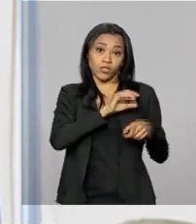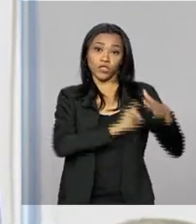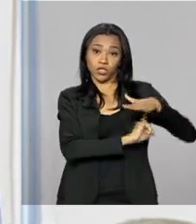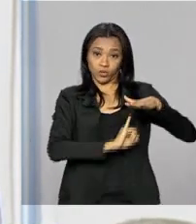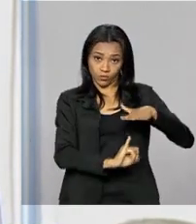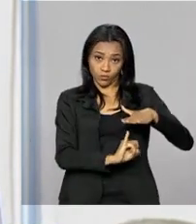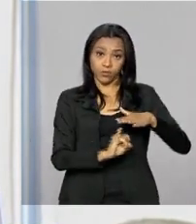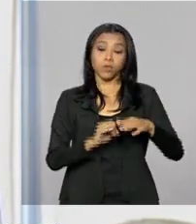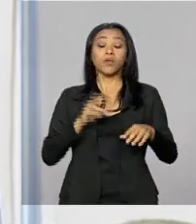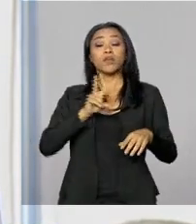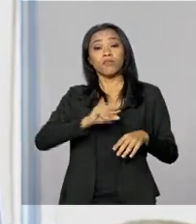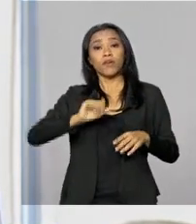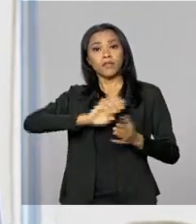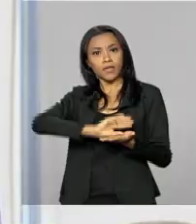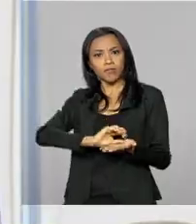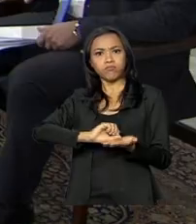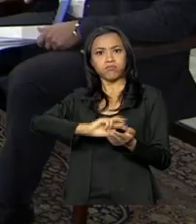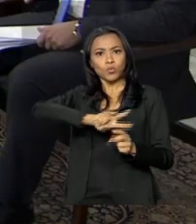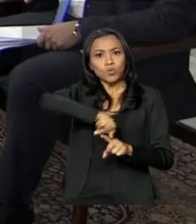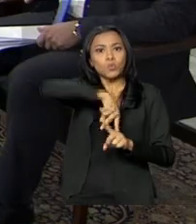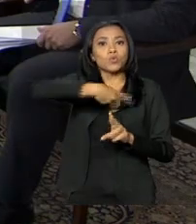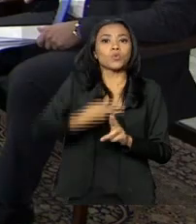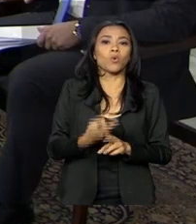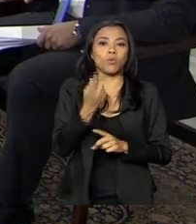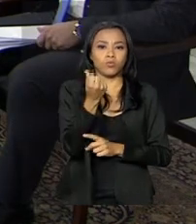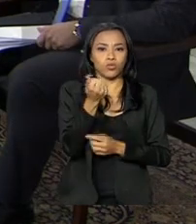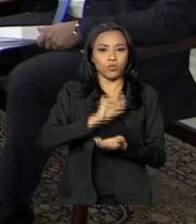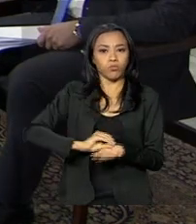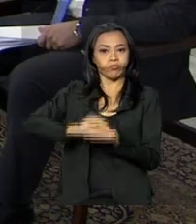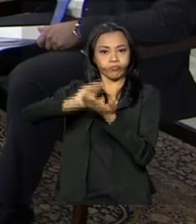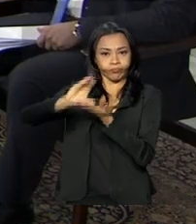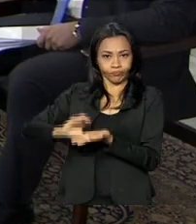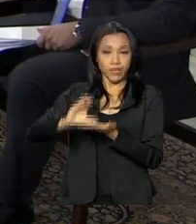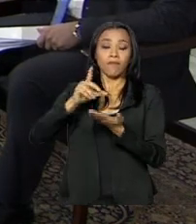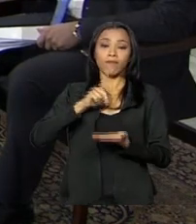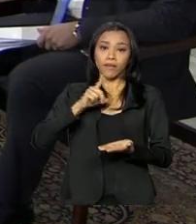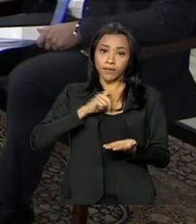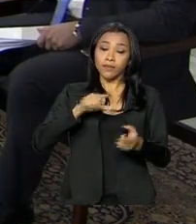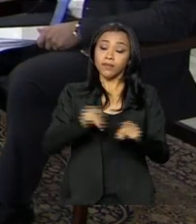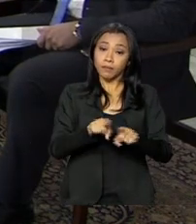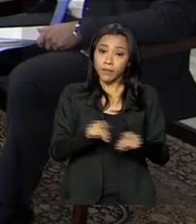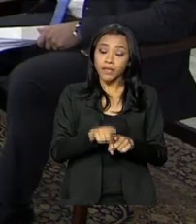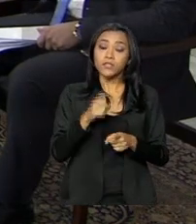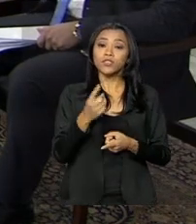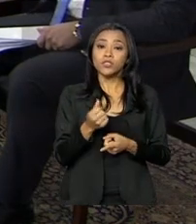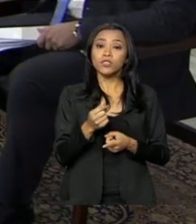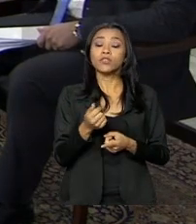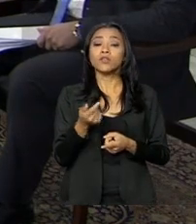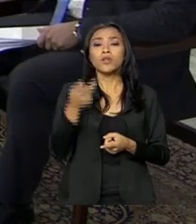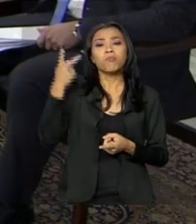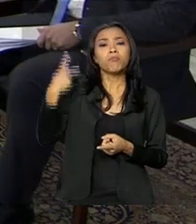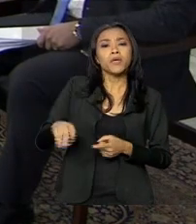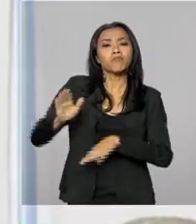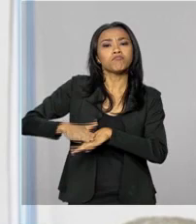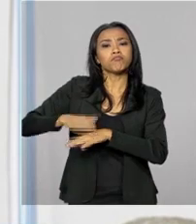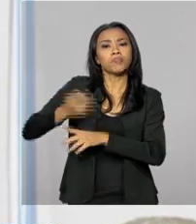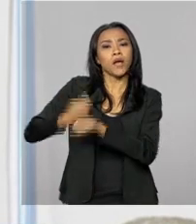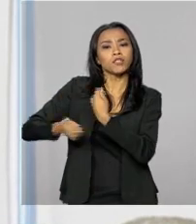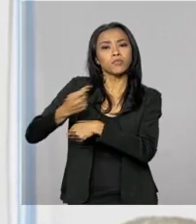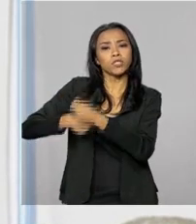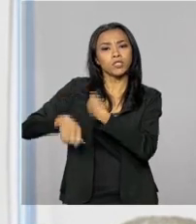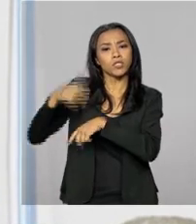o dobro dos recursos além disso poderá contar com receitas geradas pelos próprios museus